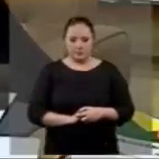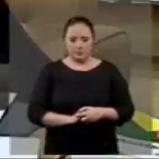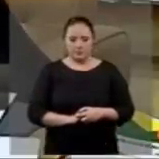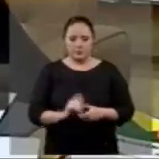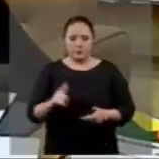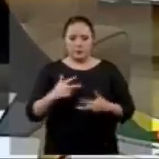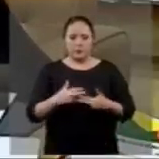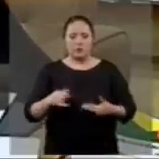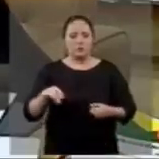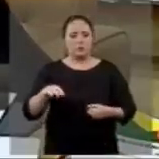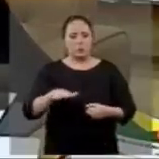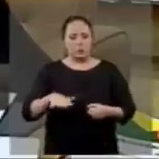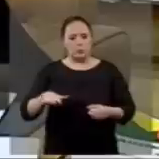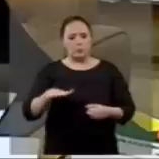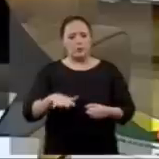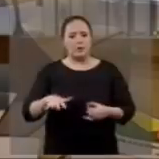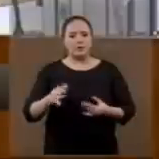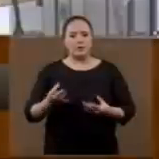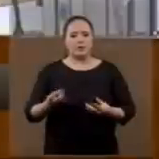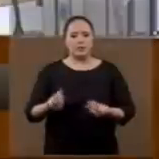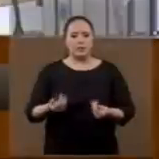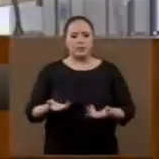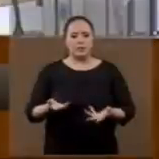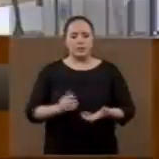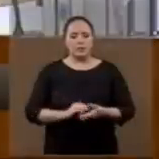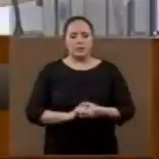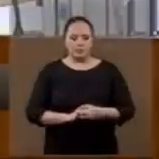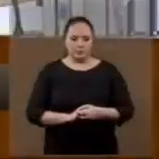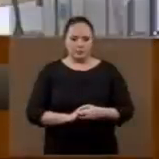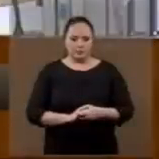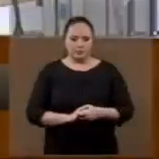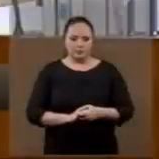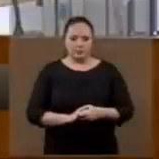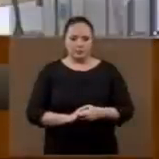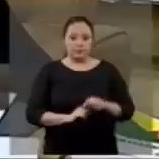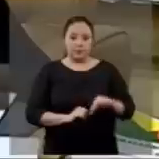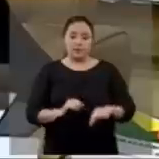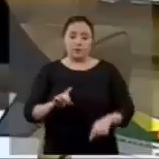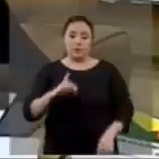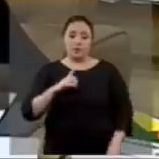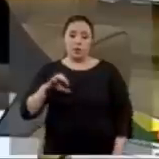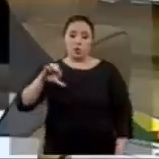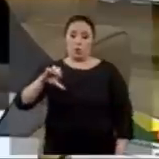e num terreno já bastante... Mais ainda, porque nós temos só 9 julgadores.